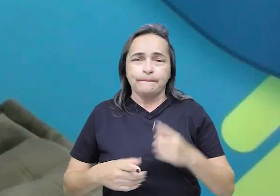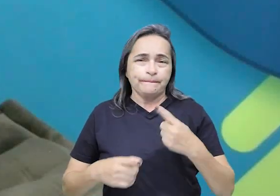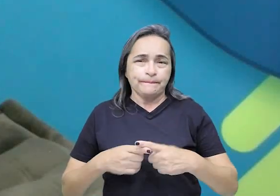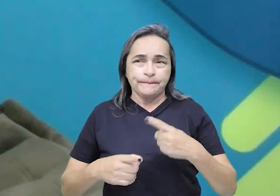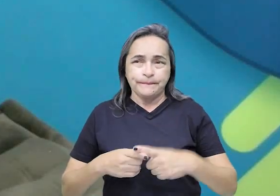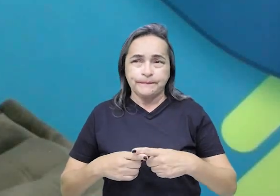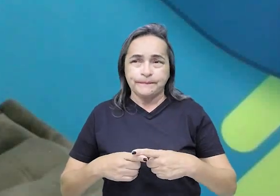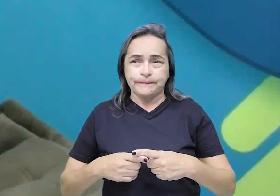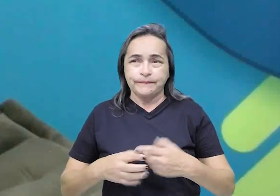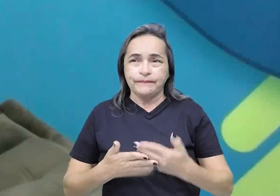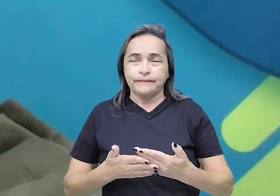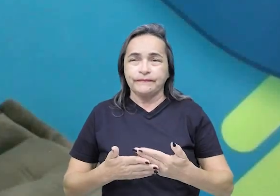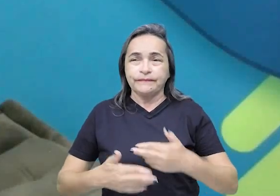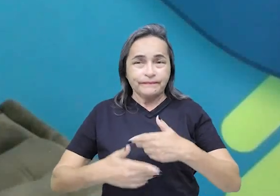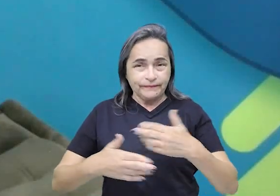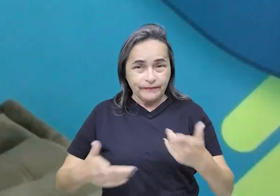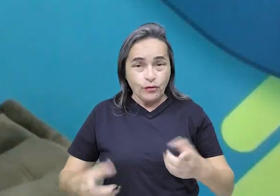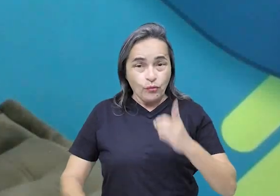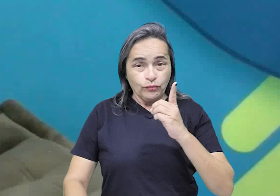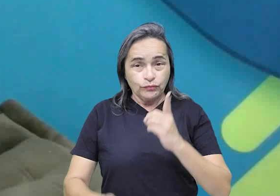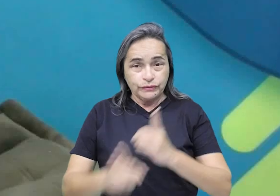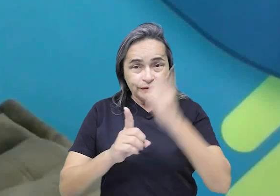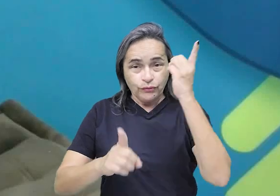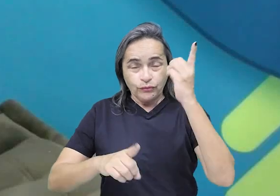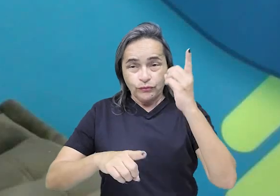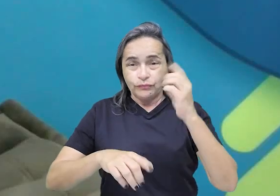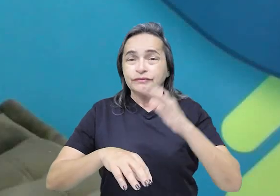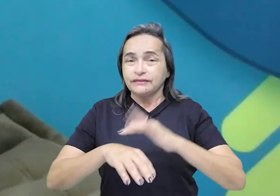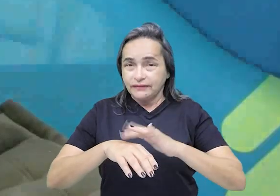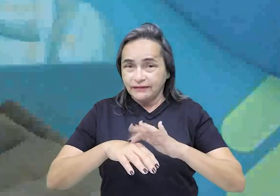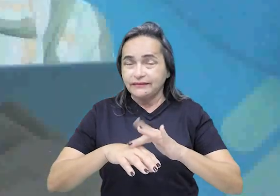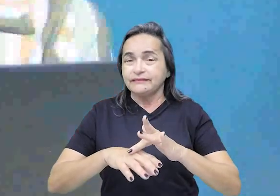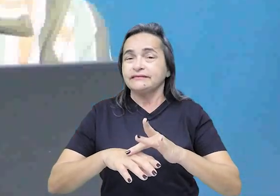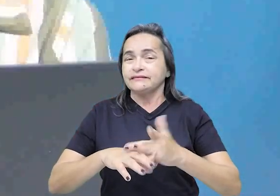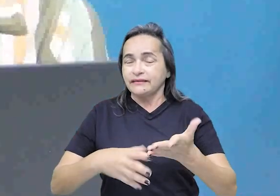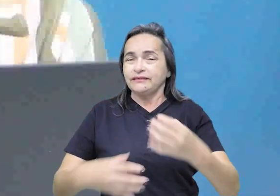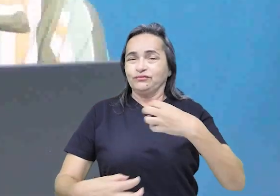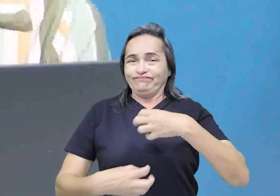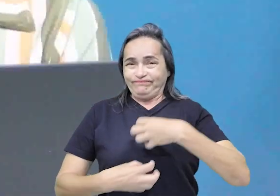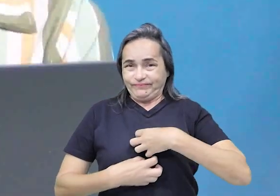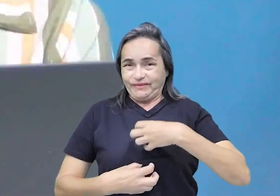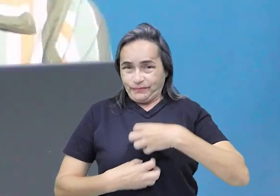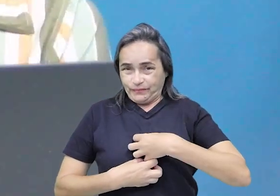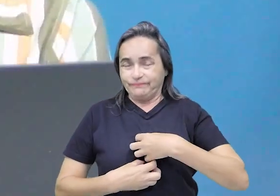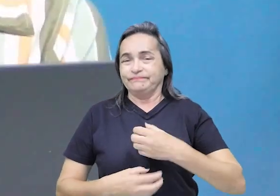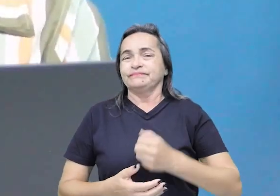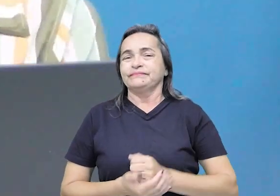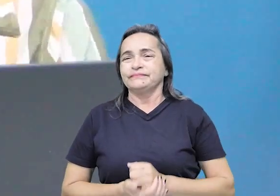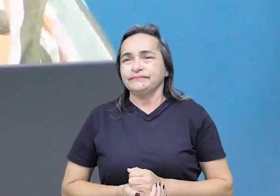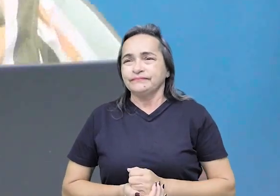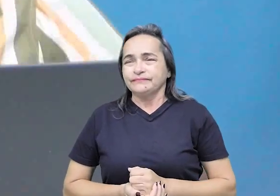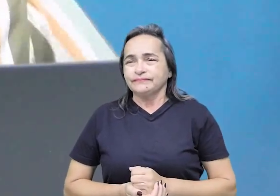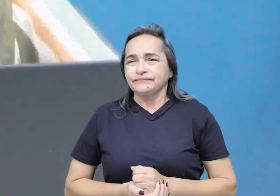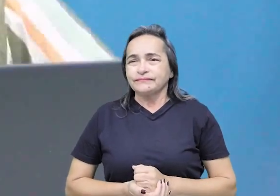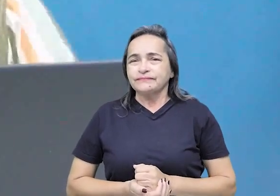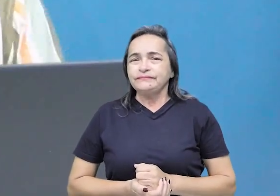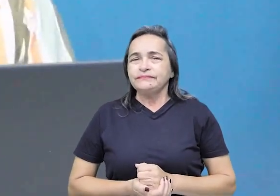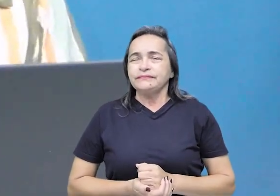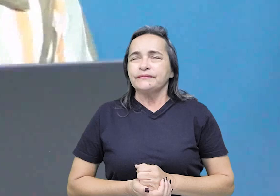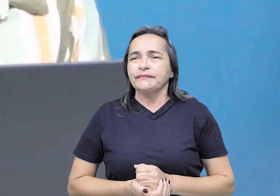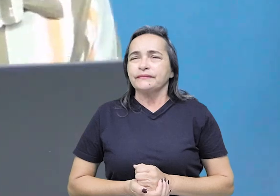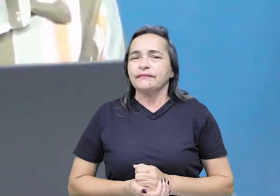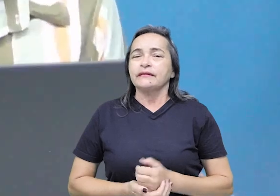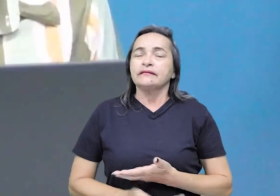encontra hoje vai de encontro às questões emocionais. Bom, Yara, eu queria assim apresentar